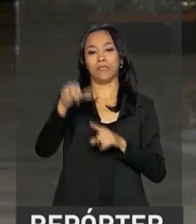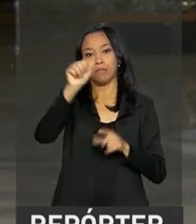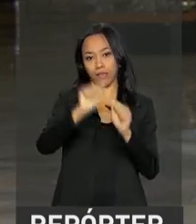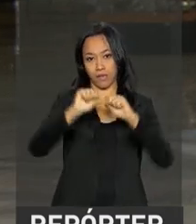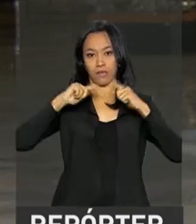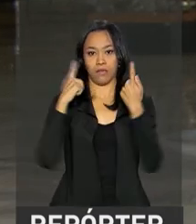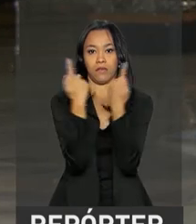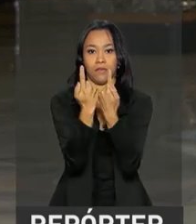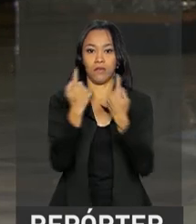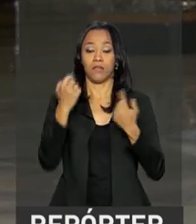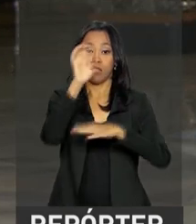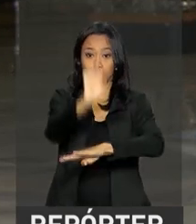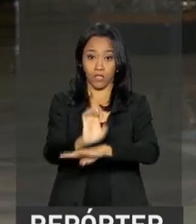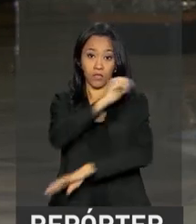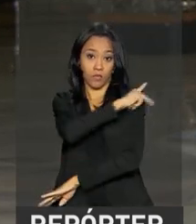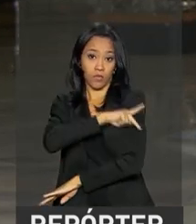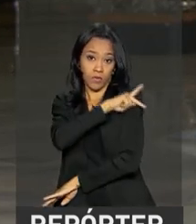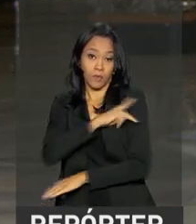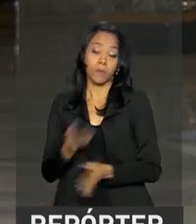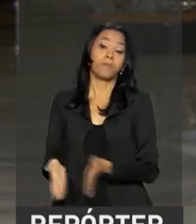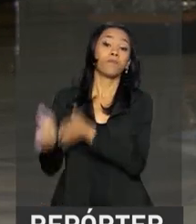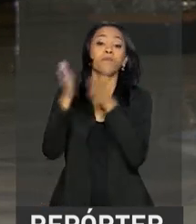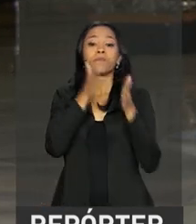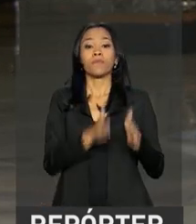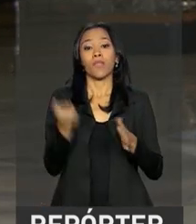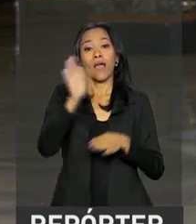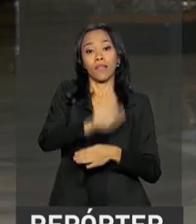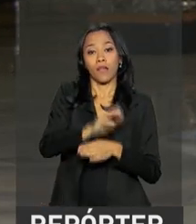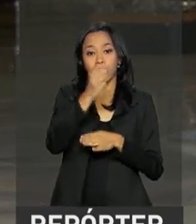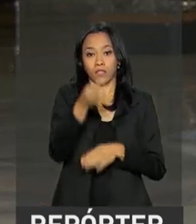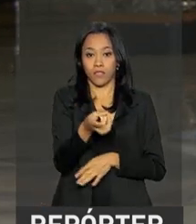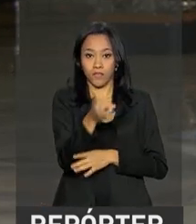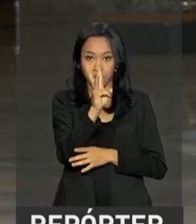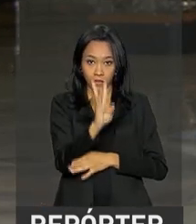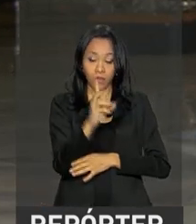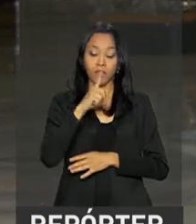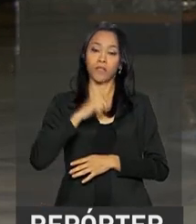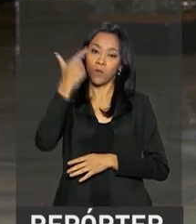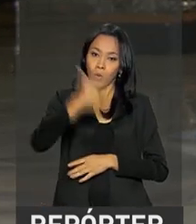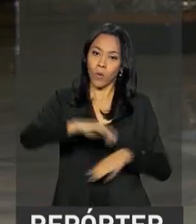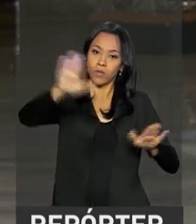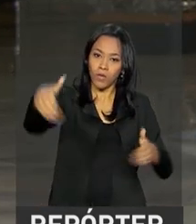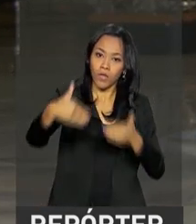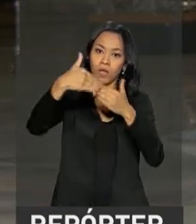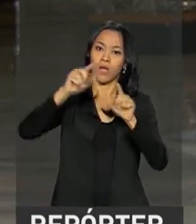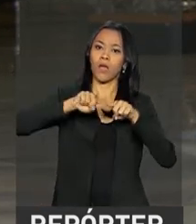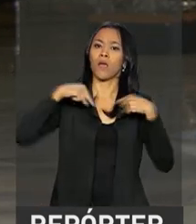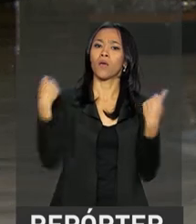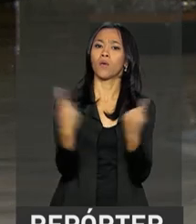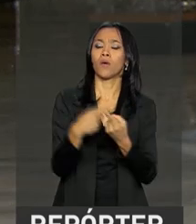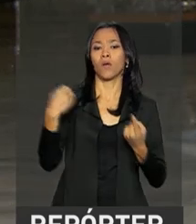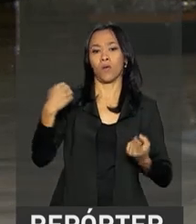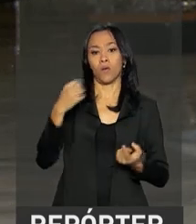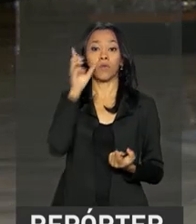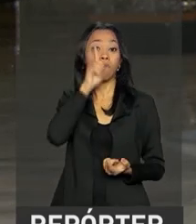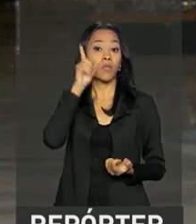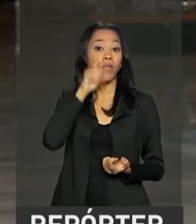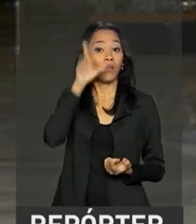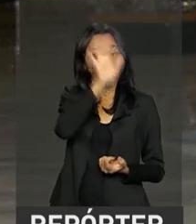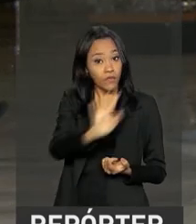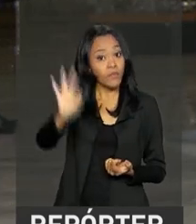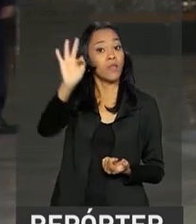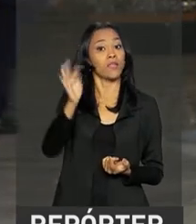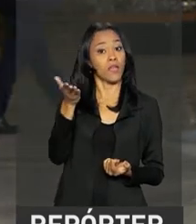E à tarde, às 15 horas, o presidente Michel Temer se reúne com o deputado federal Jorge Tadeu Mudalem, do